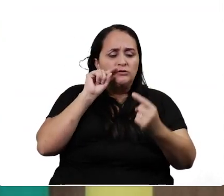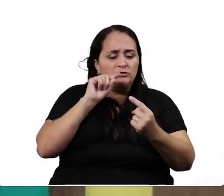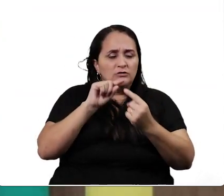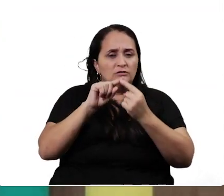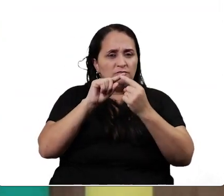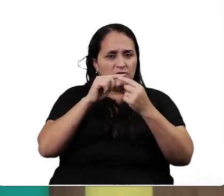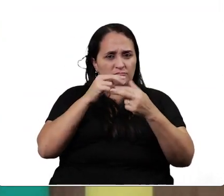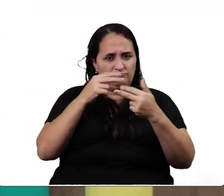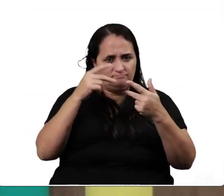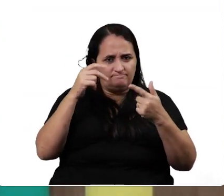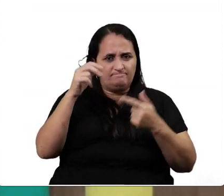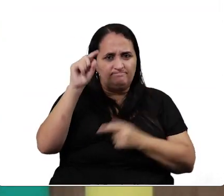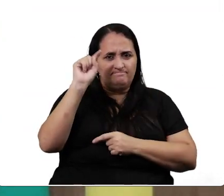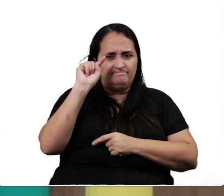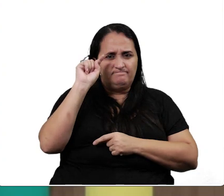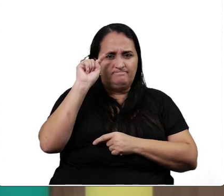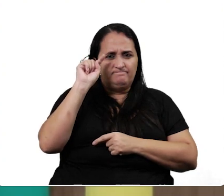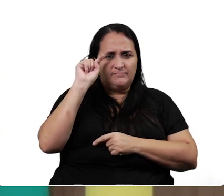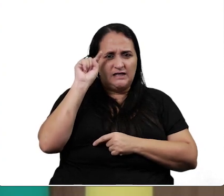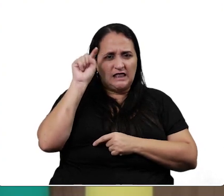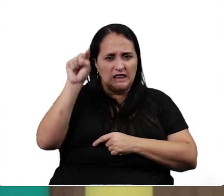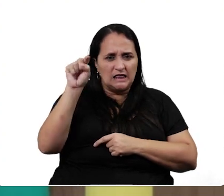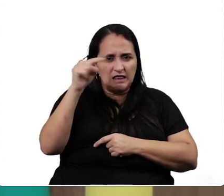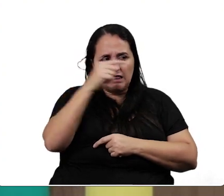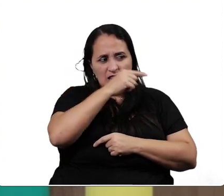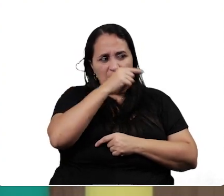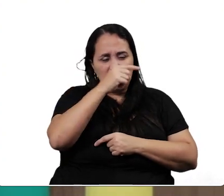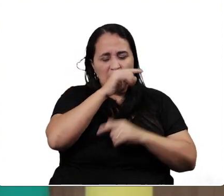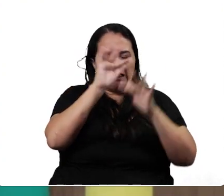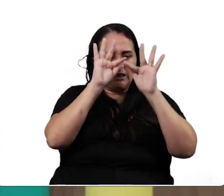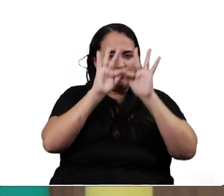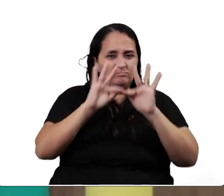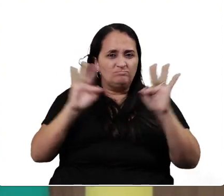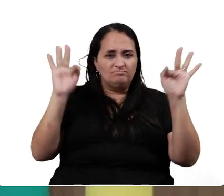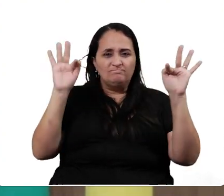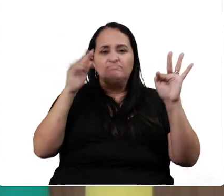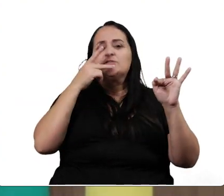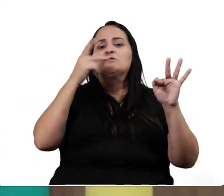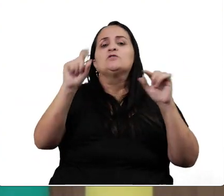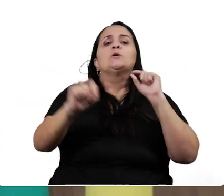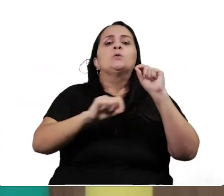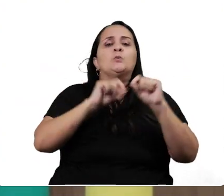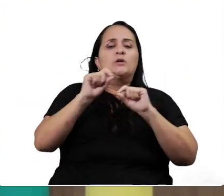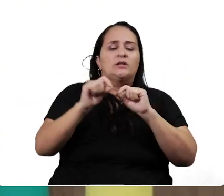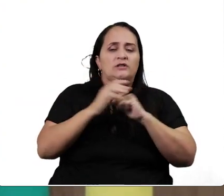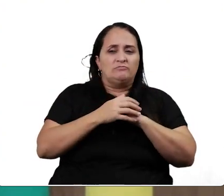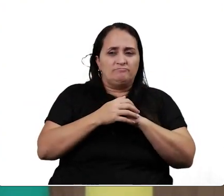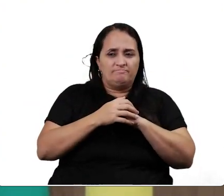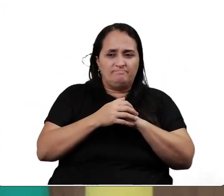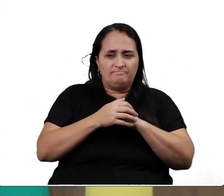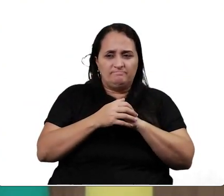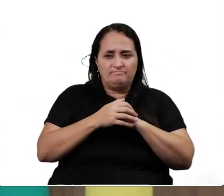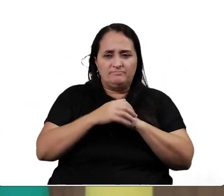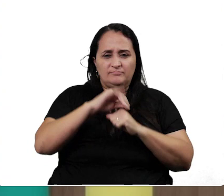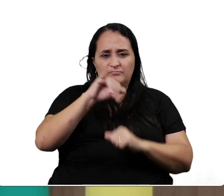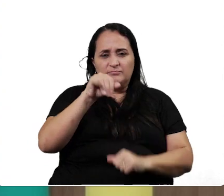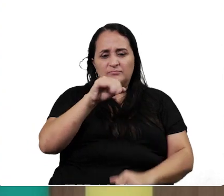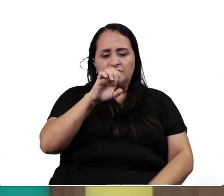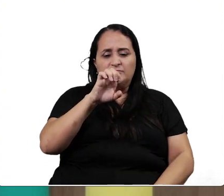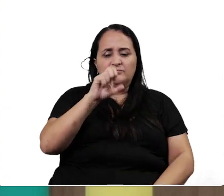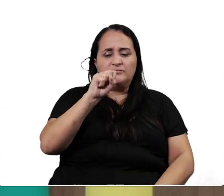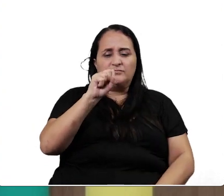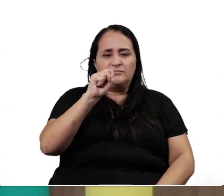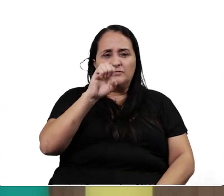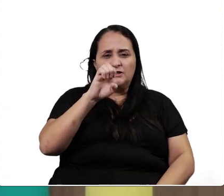Mas nessa frase aqui, quando ele falou queimar, ele estava dizendo que o